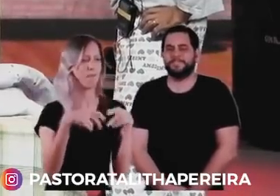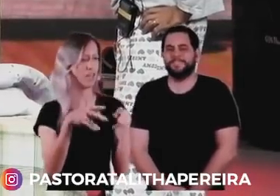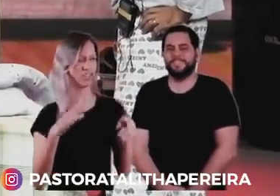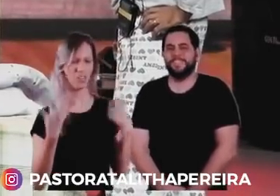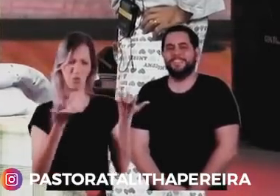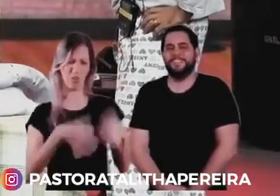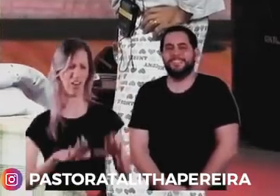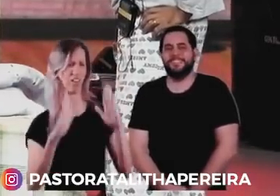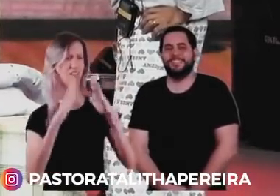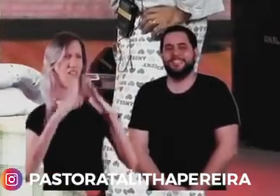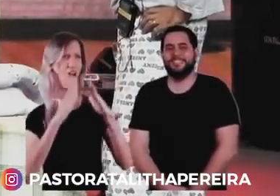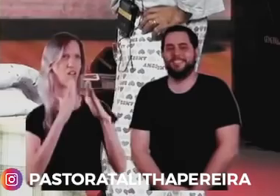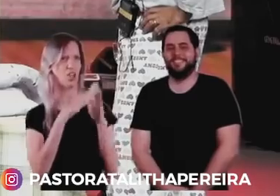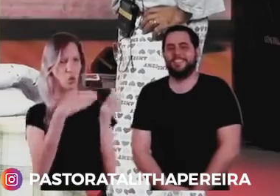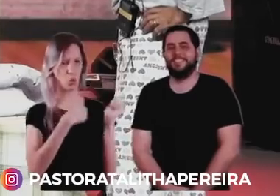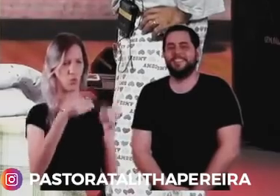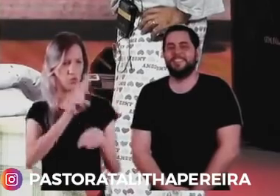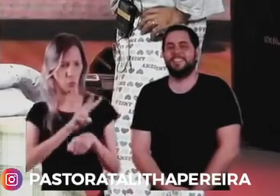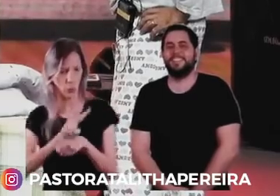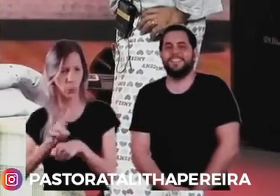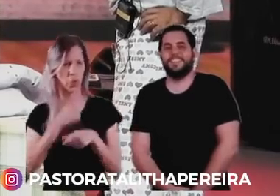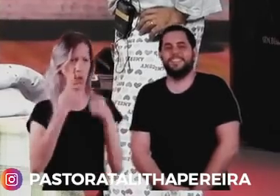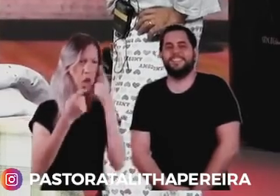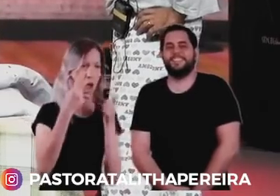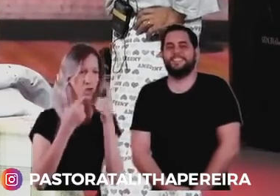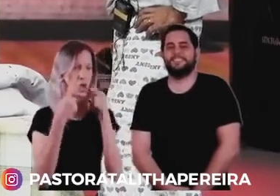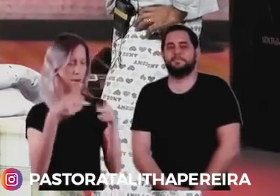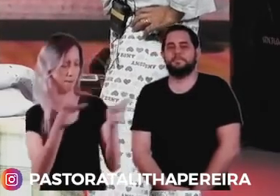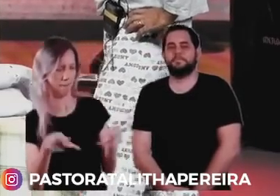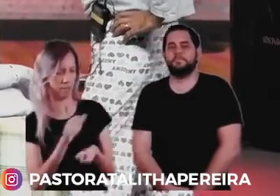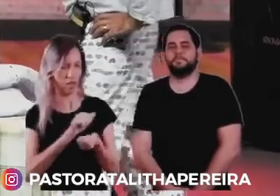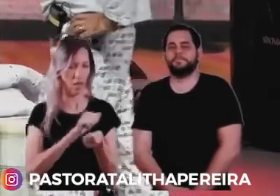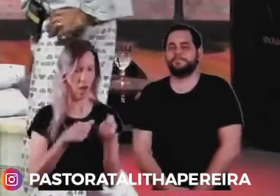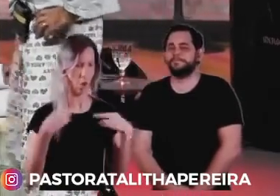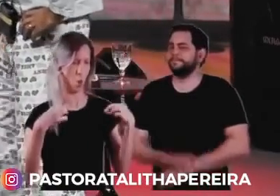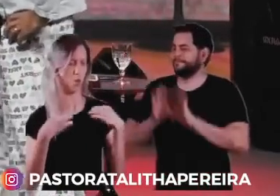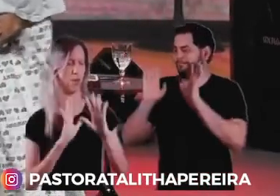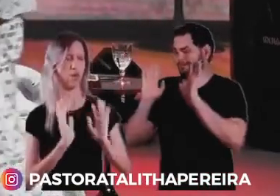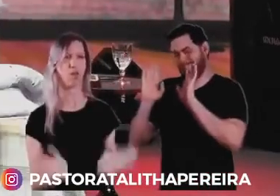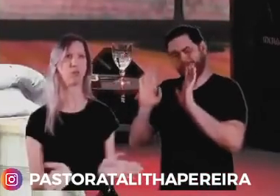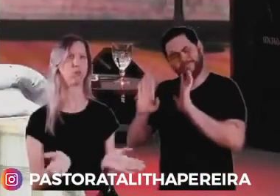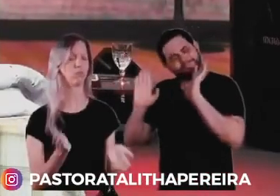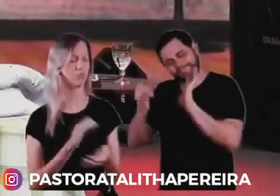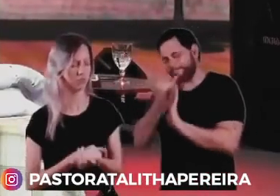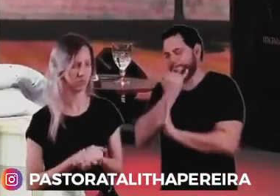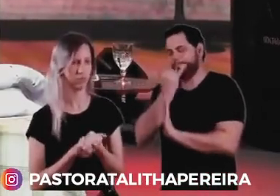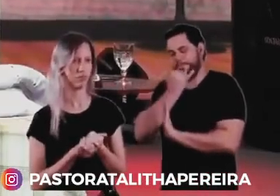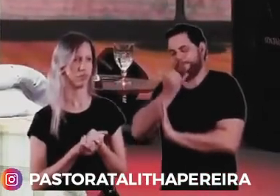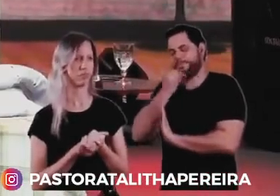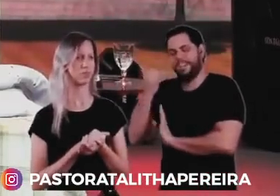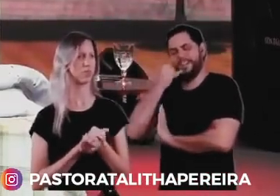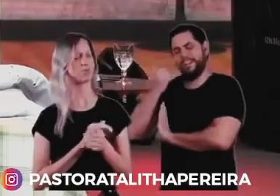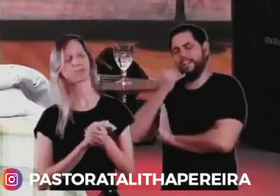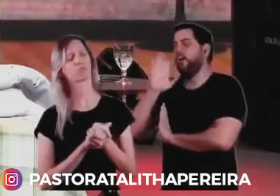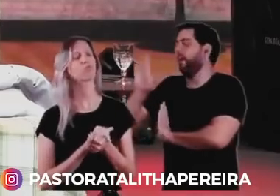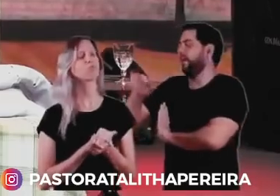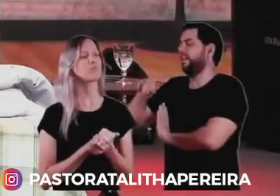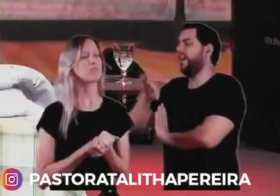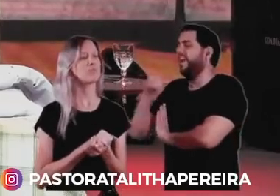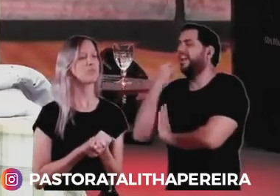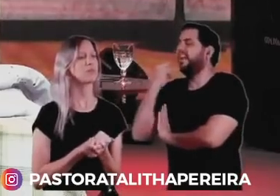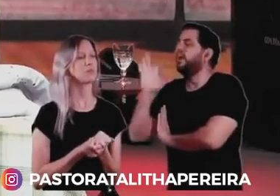casa com tanto do menino. Que é menino chorando, é prato pra lavar, é roupa pra lavar. Não, não, então, filho, não, eu sinto muito, liga pra ela, Ana, liga pra ela.